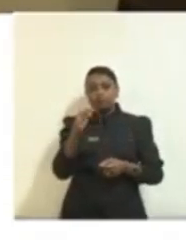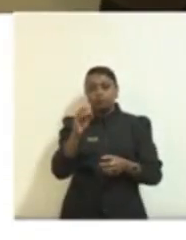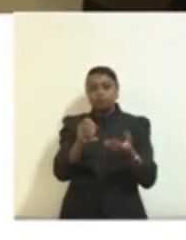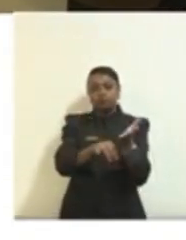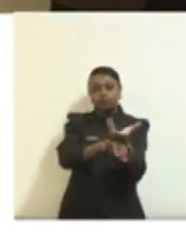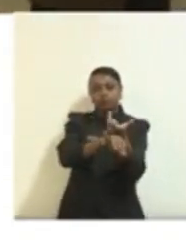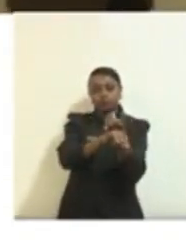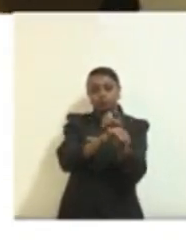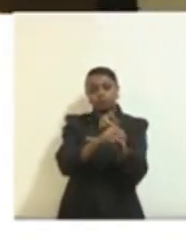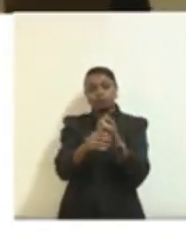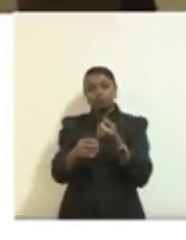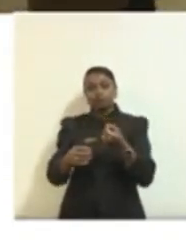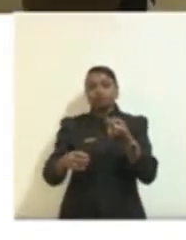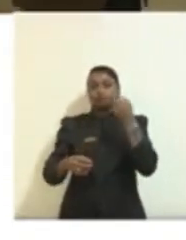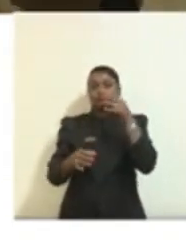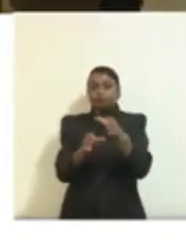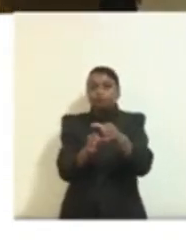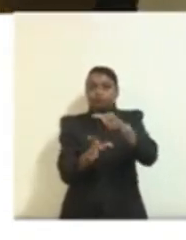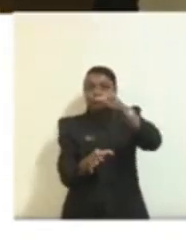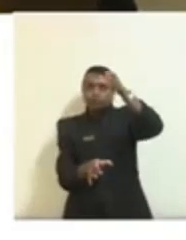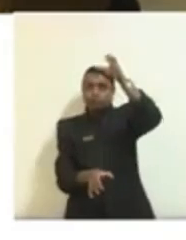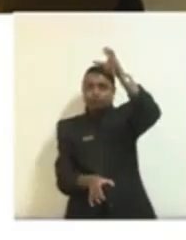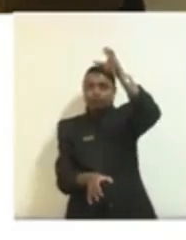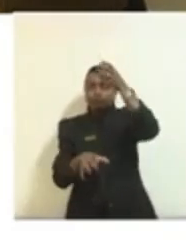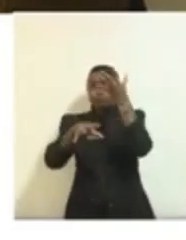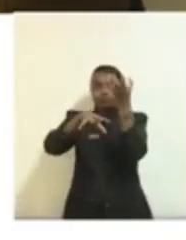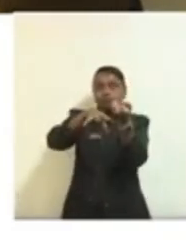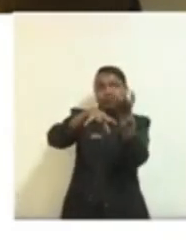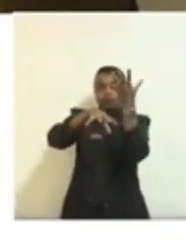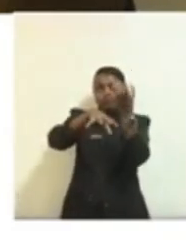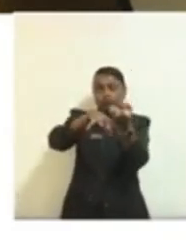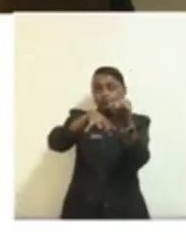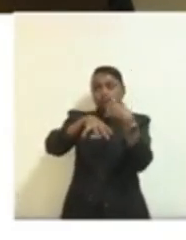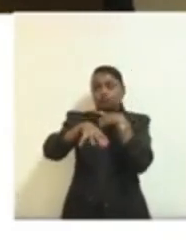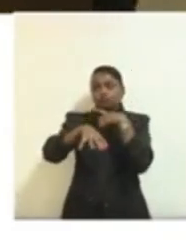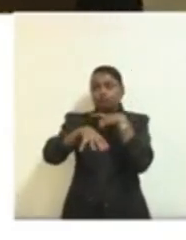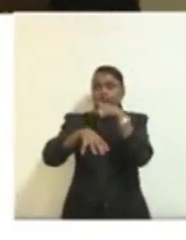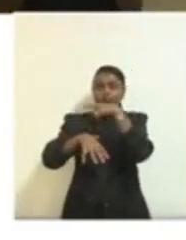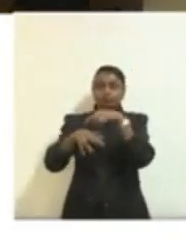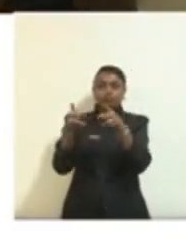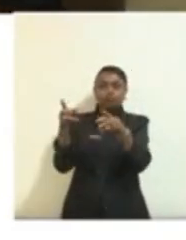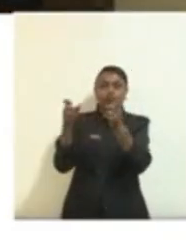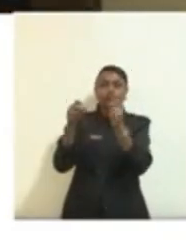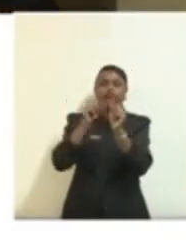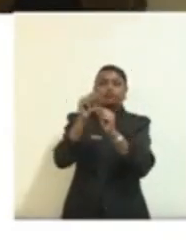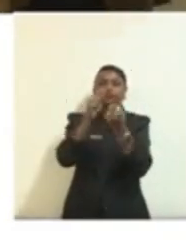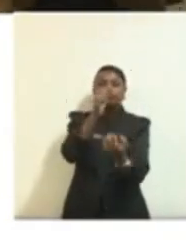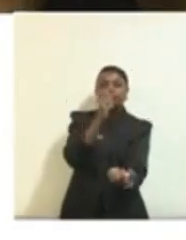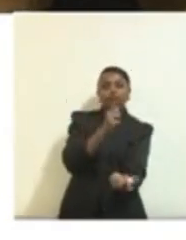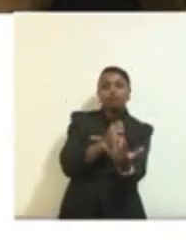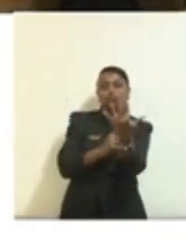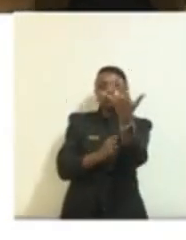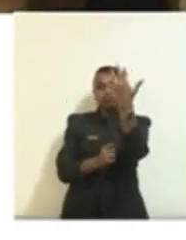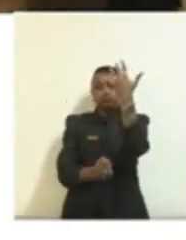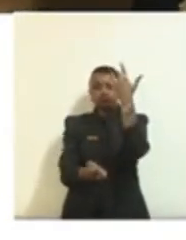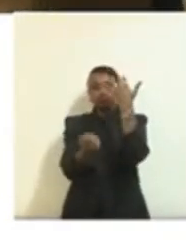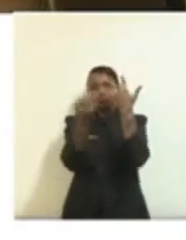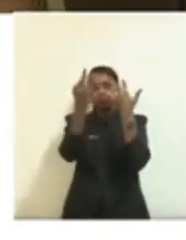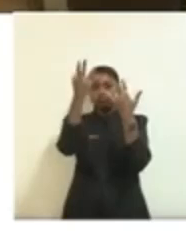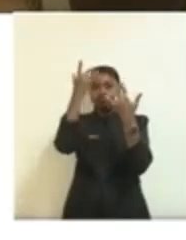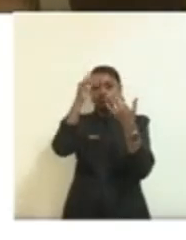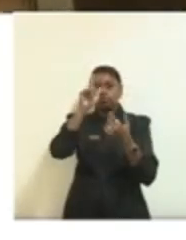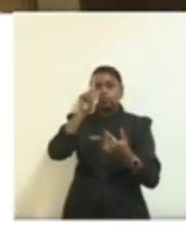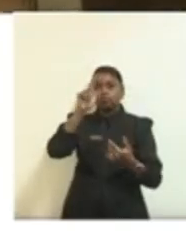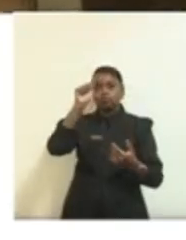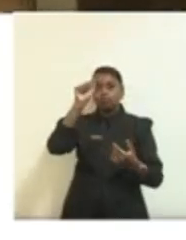de essas torres de fluxo o quanto, né, as emissões de gases de efeito estufa, o balanço de emissões.